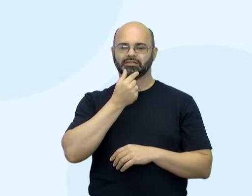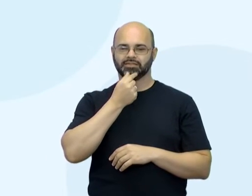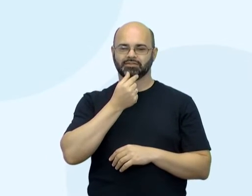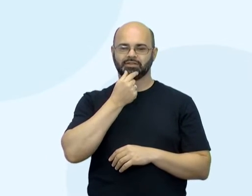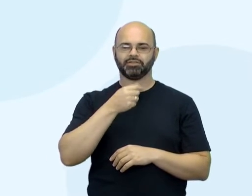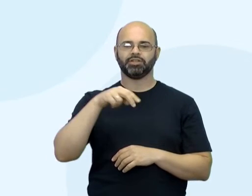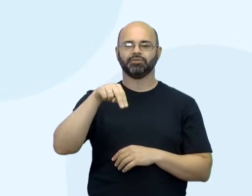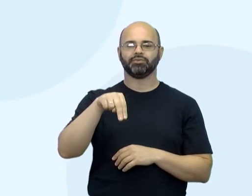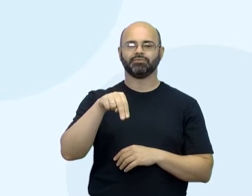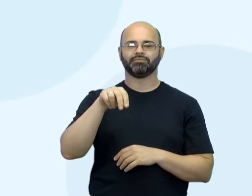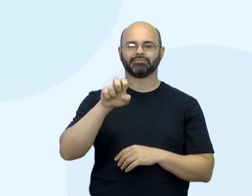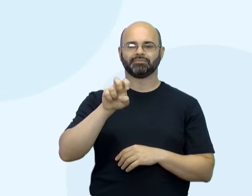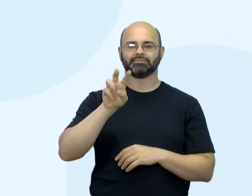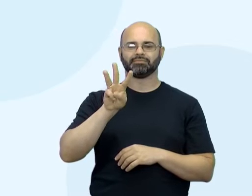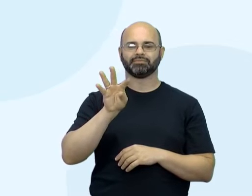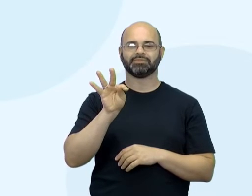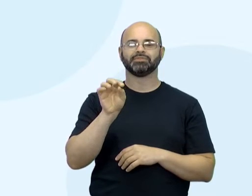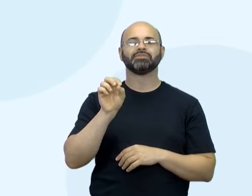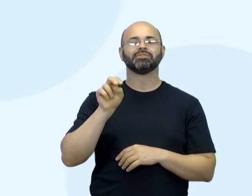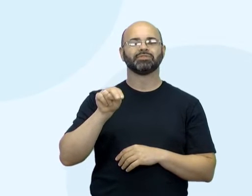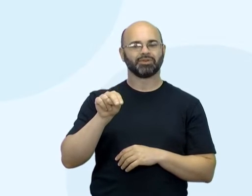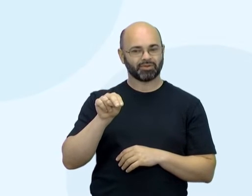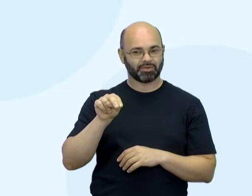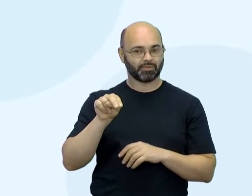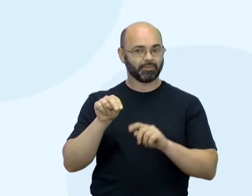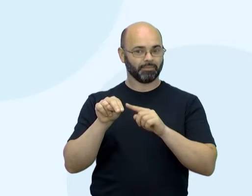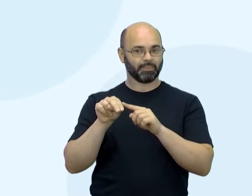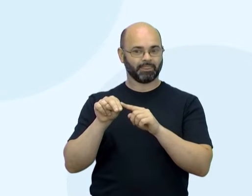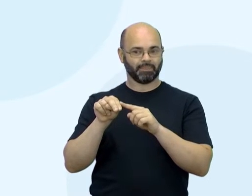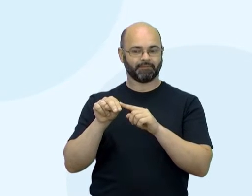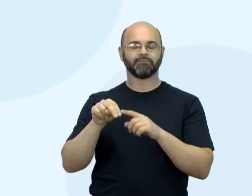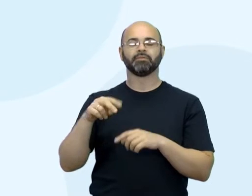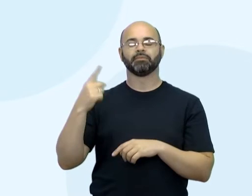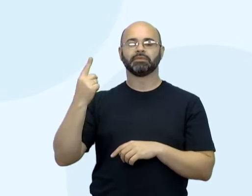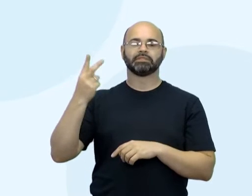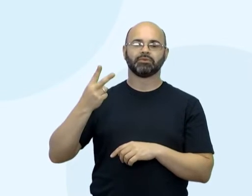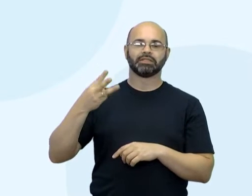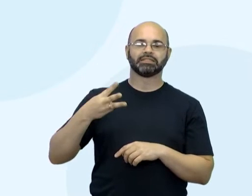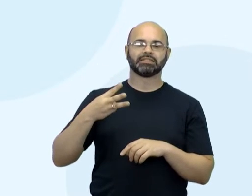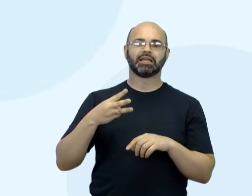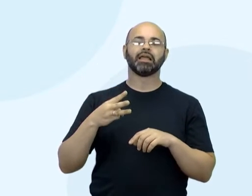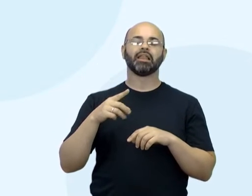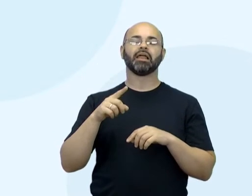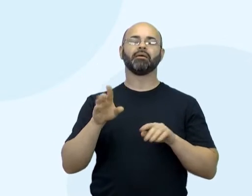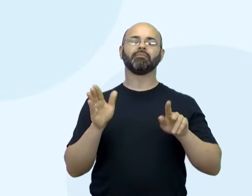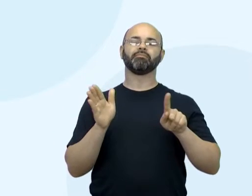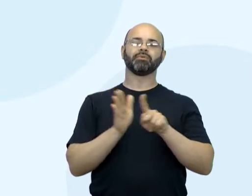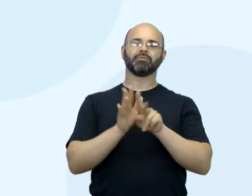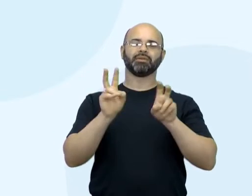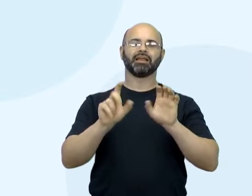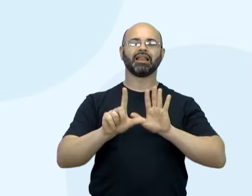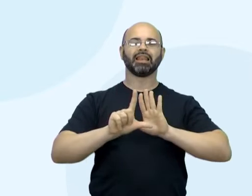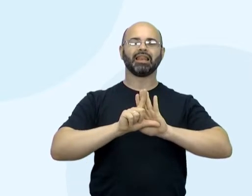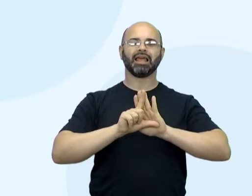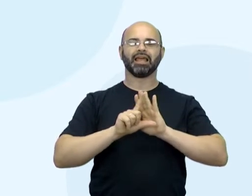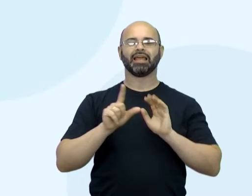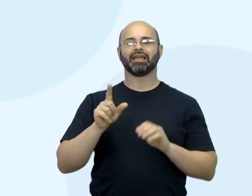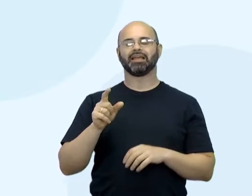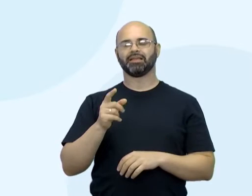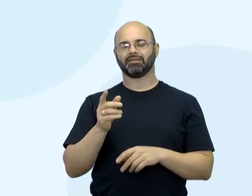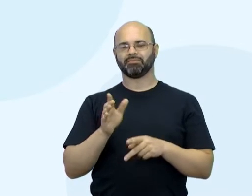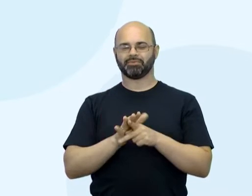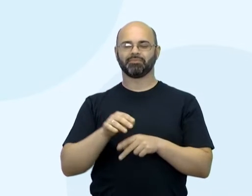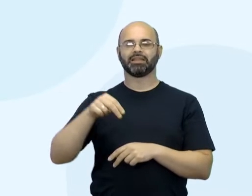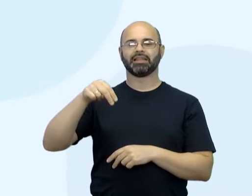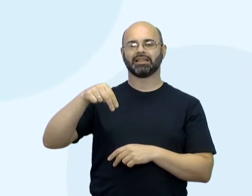de atrito em destaque e o quê? Aí um pouquinho sobre esse sistema